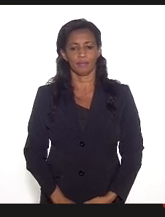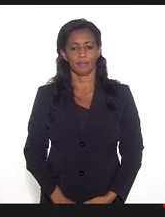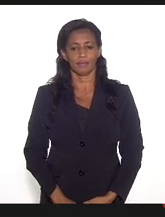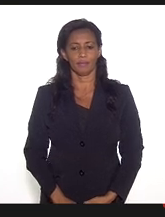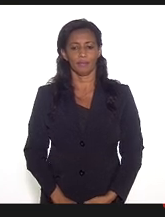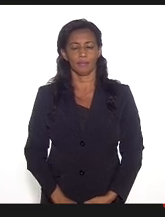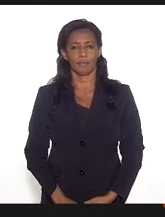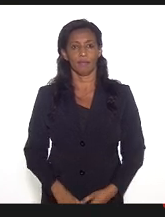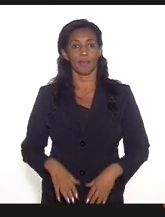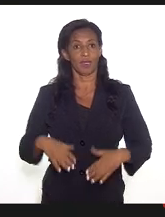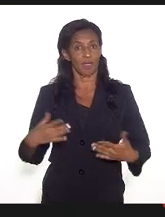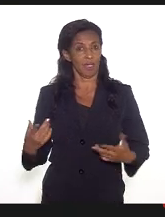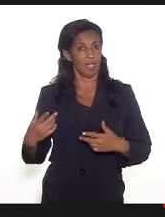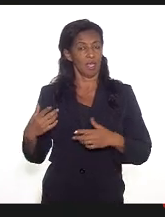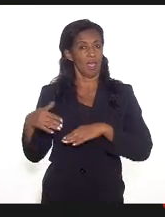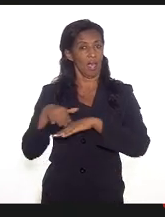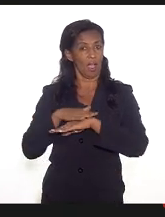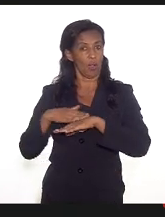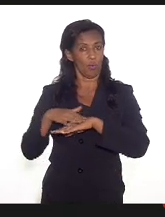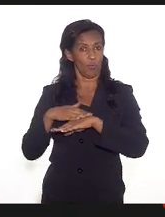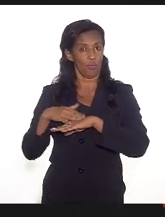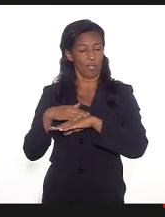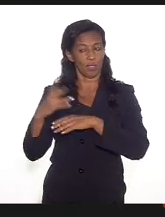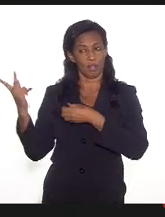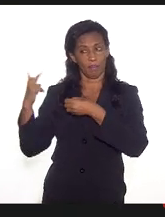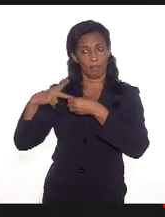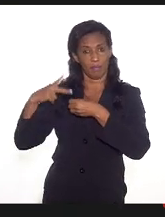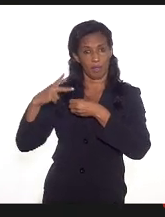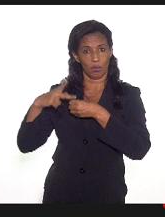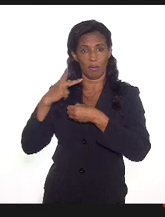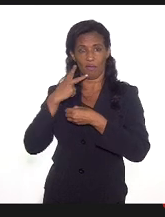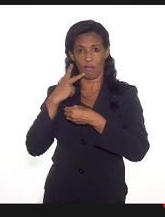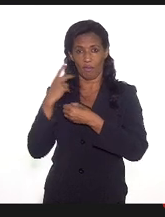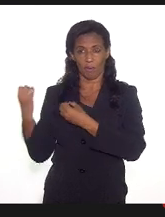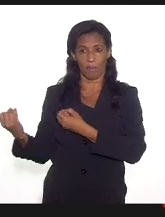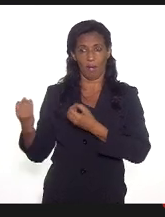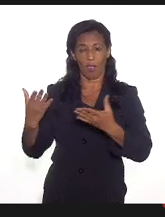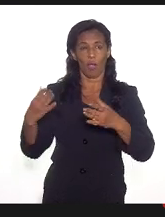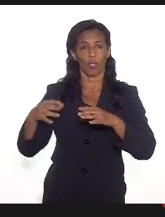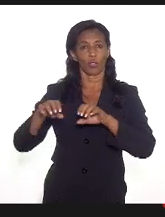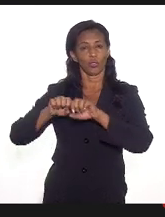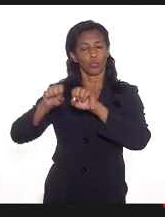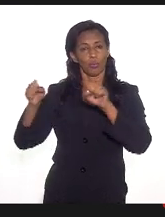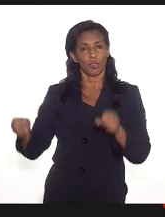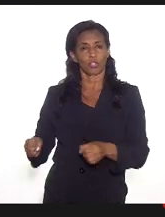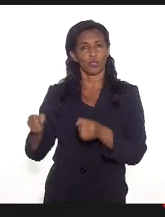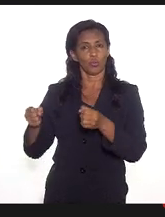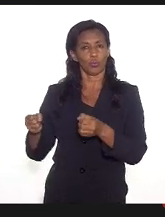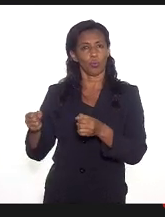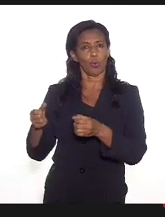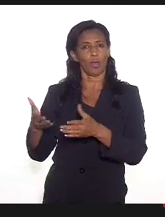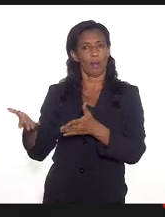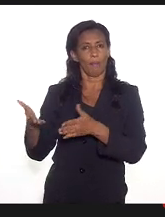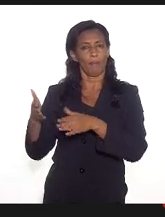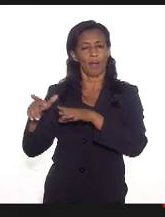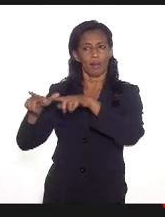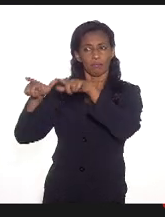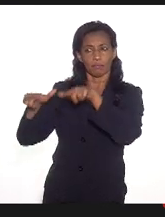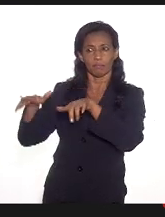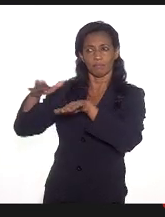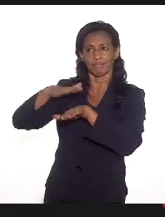E ela será um dos maiores fornecedores de estruturas para serem tratadas nesse ambiente